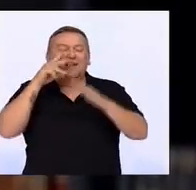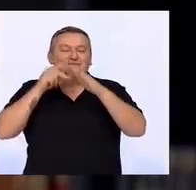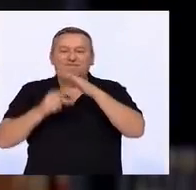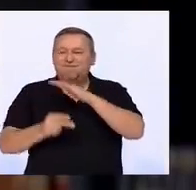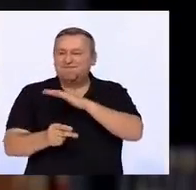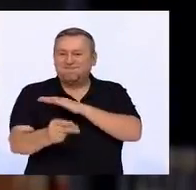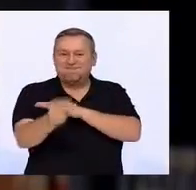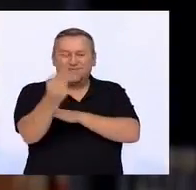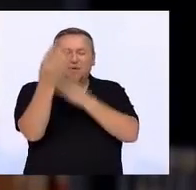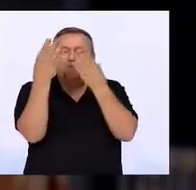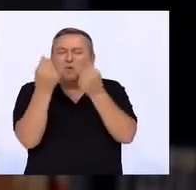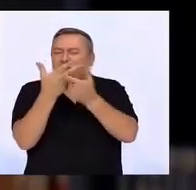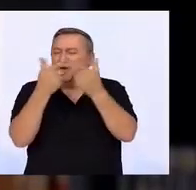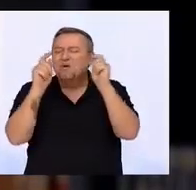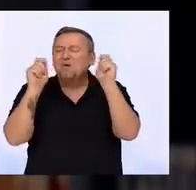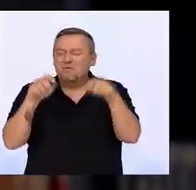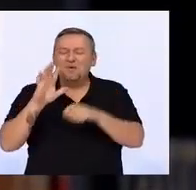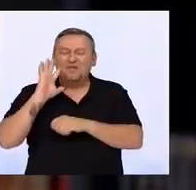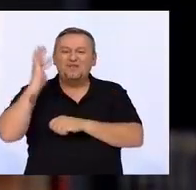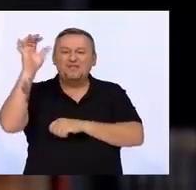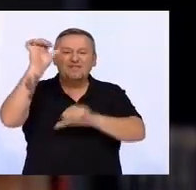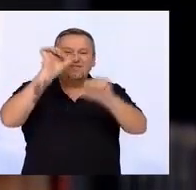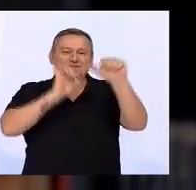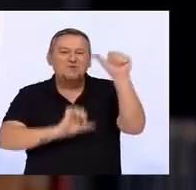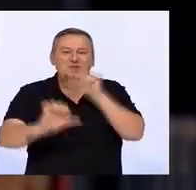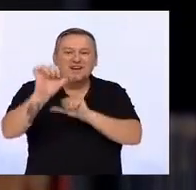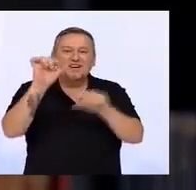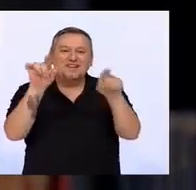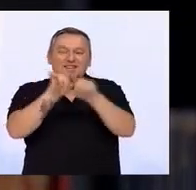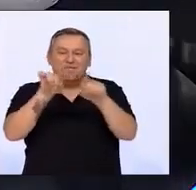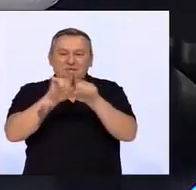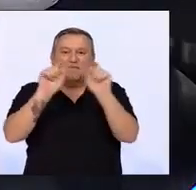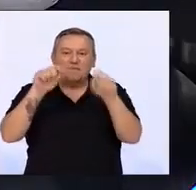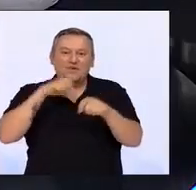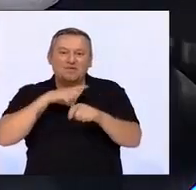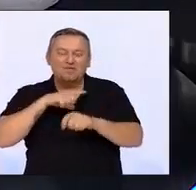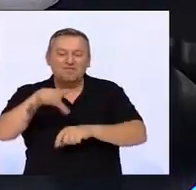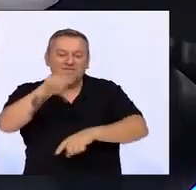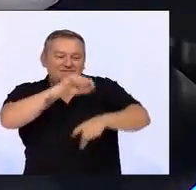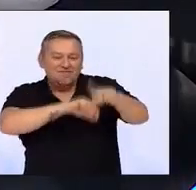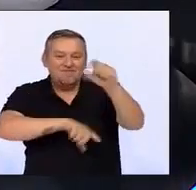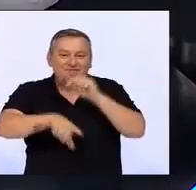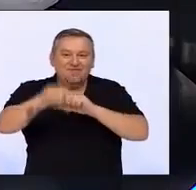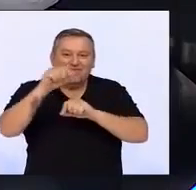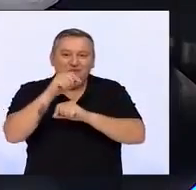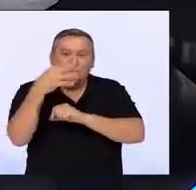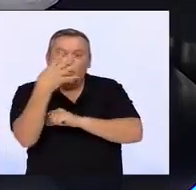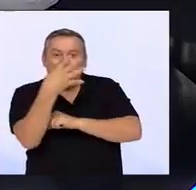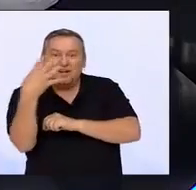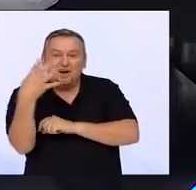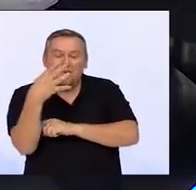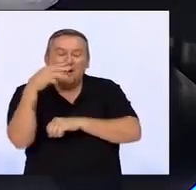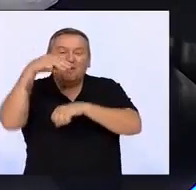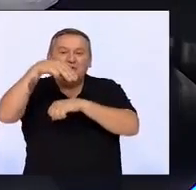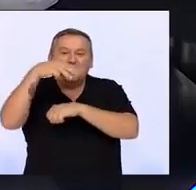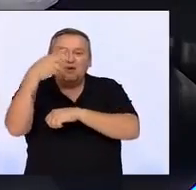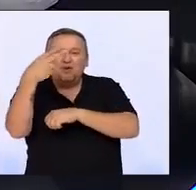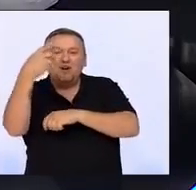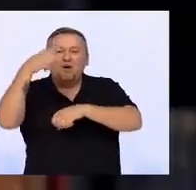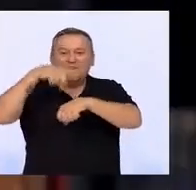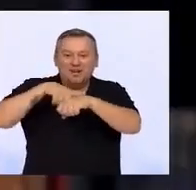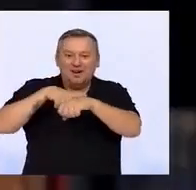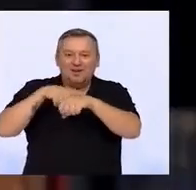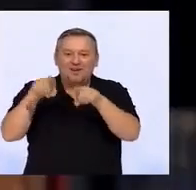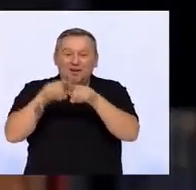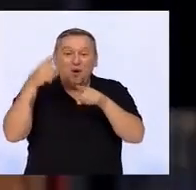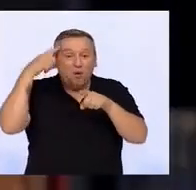Muita coisa pode acontecer, pode haver decisões até os 44 minutos do segundo tempo. Até um